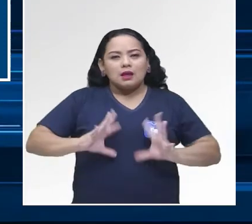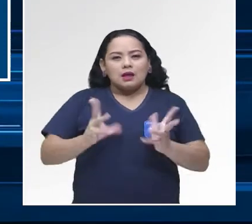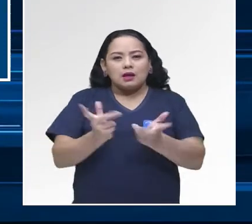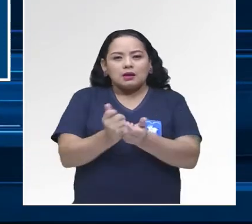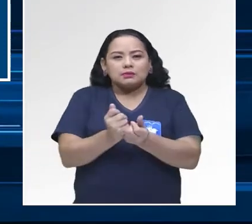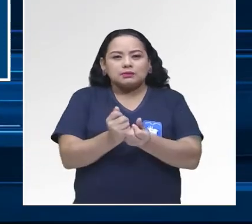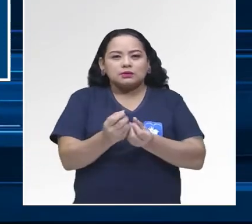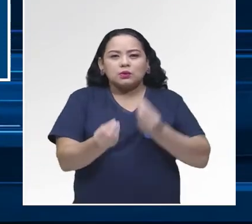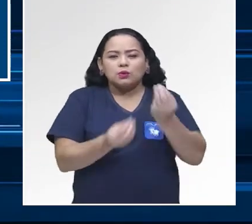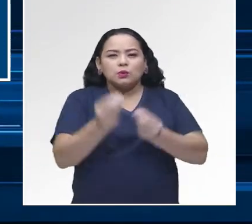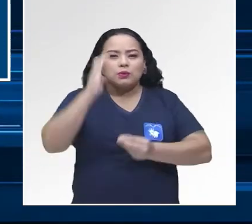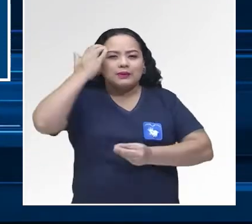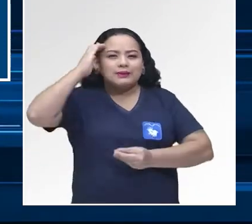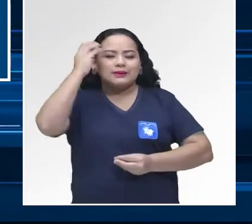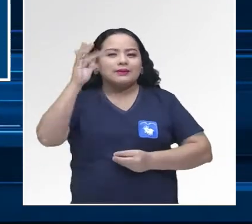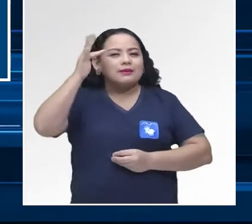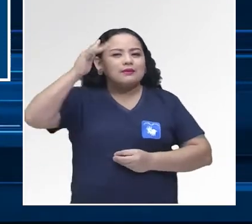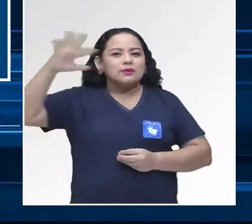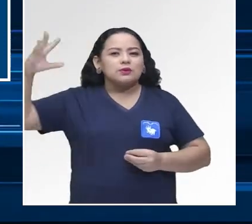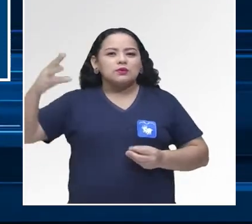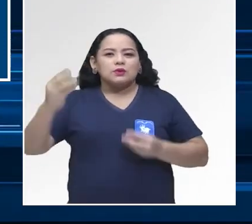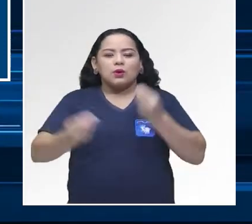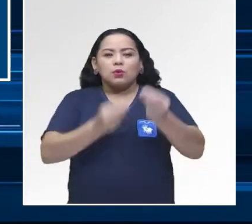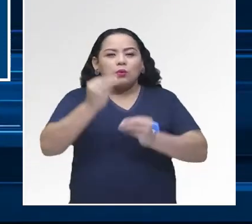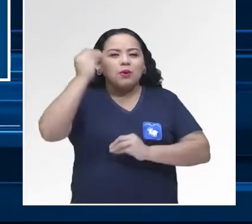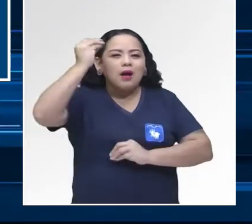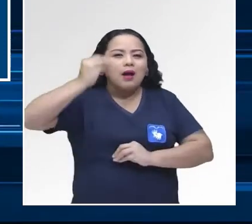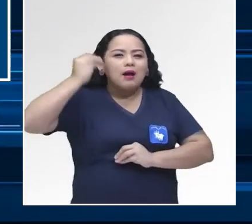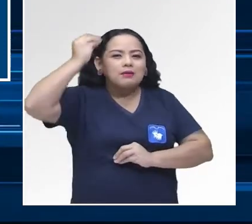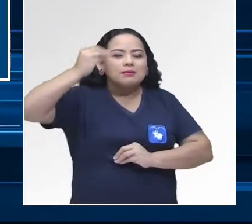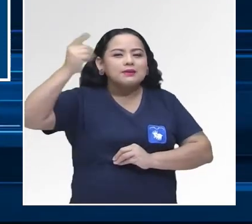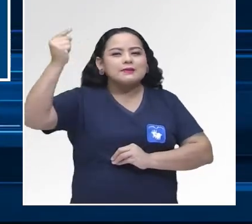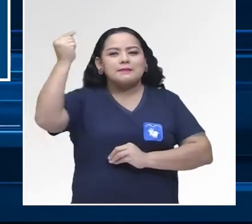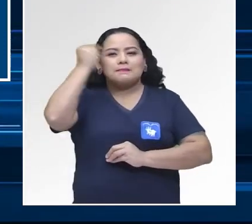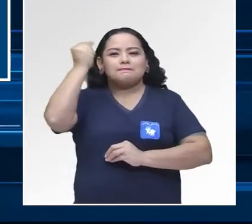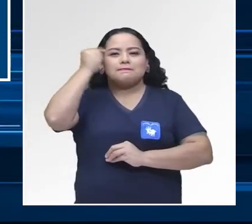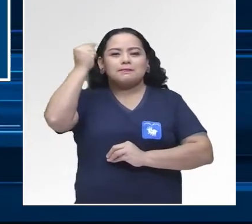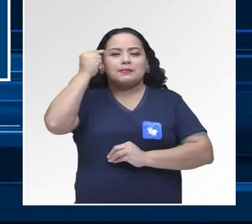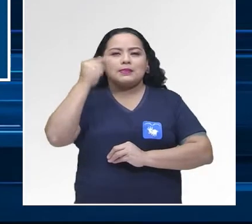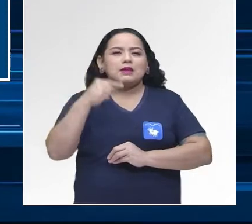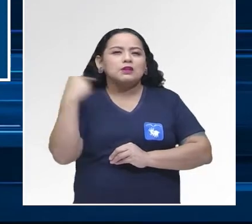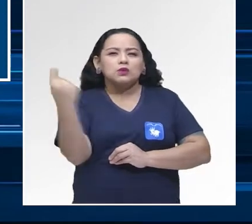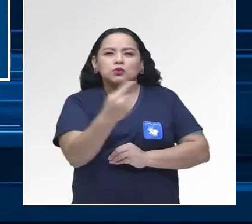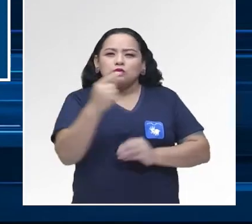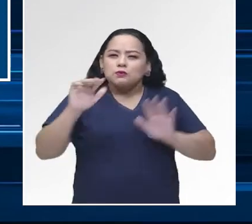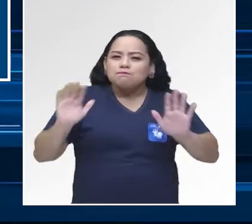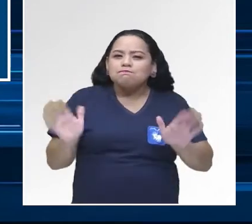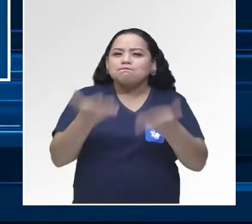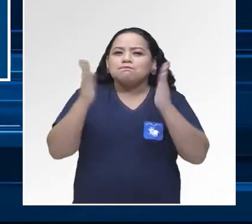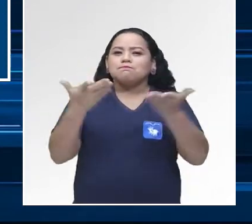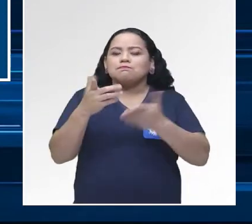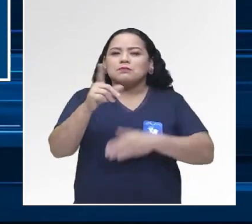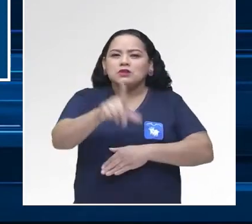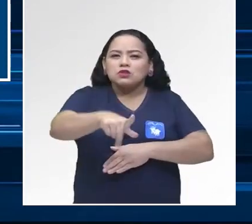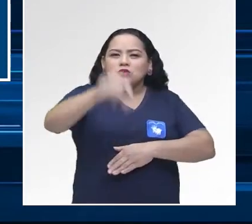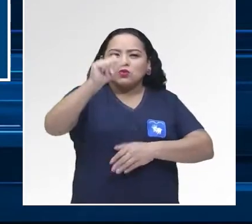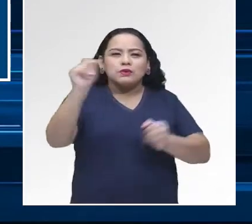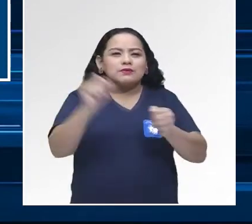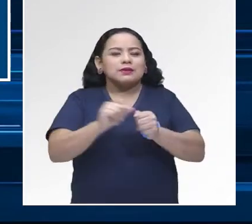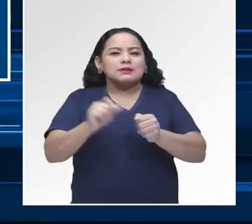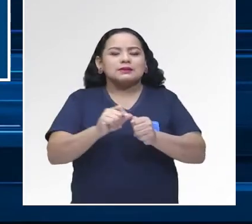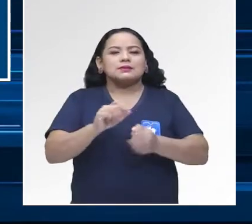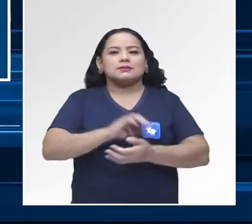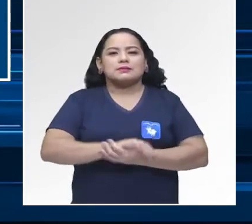Habilidade. Compreender a filosofia como a experiência do pensamento que nos impulsiona a tomar